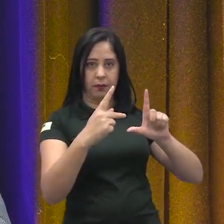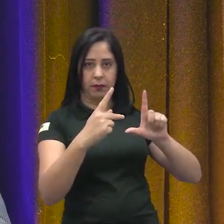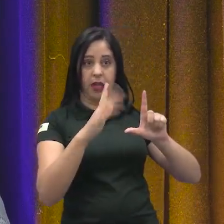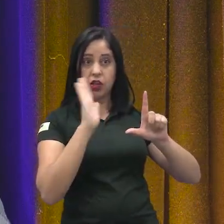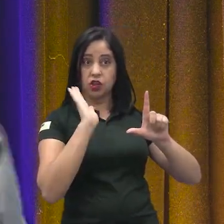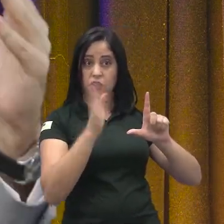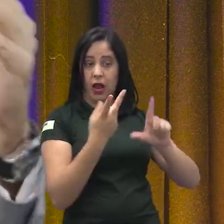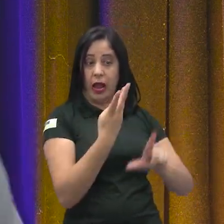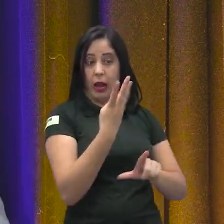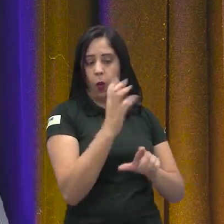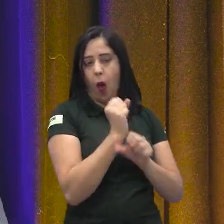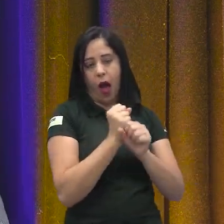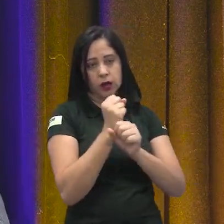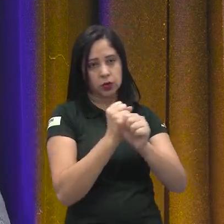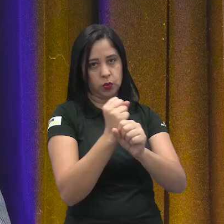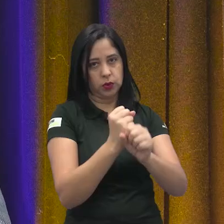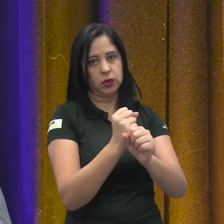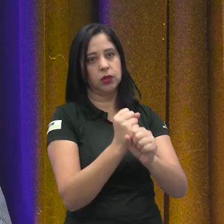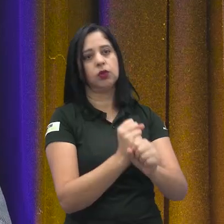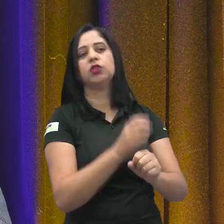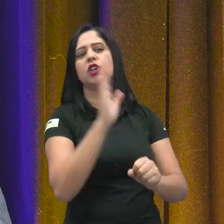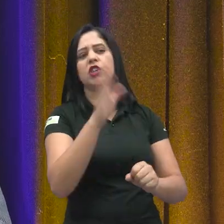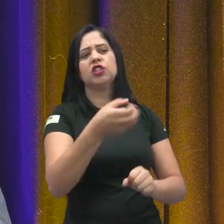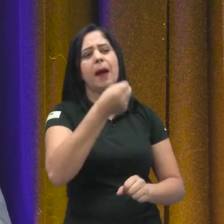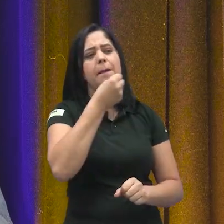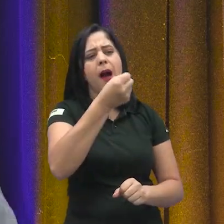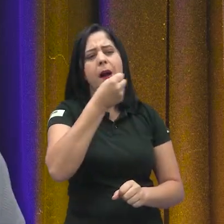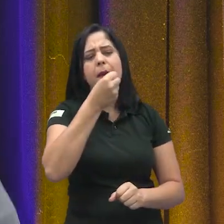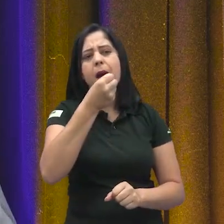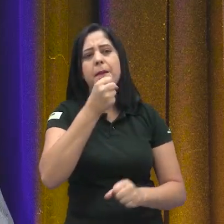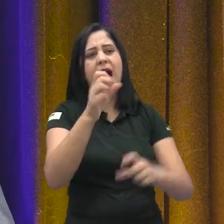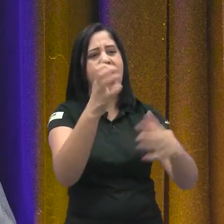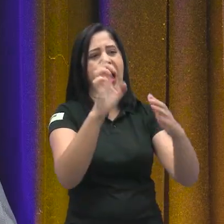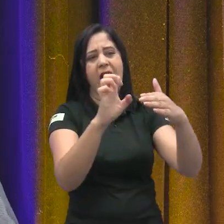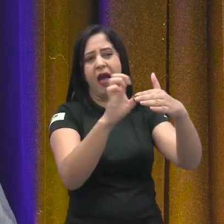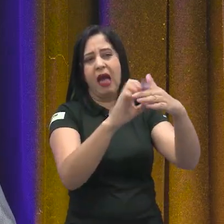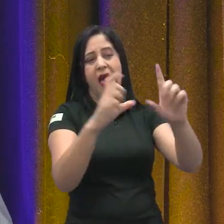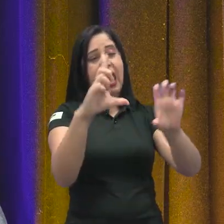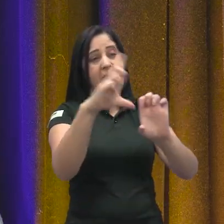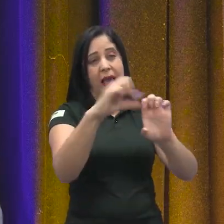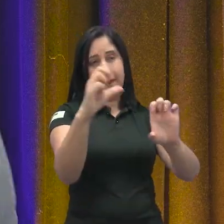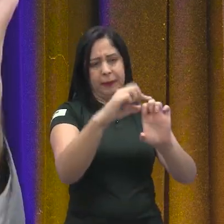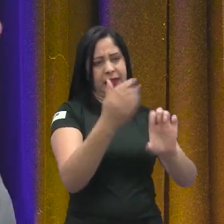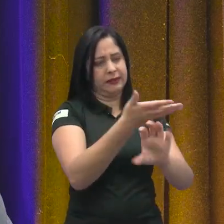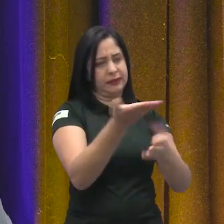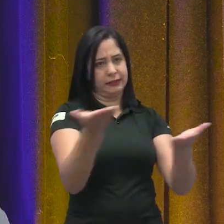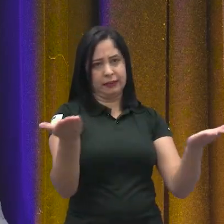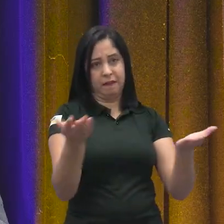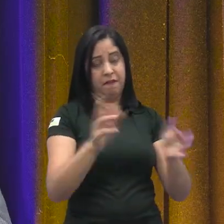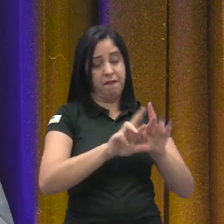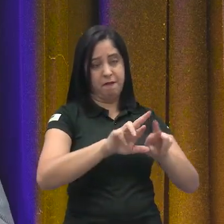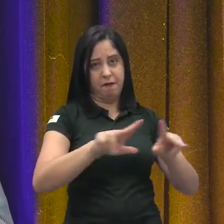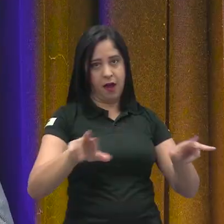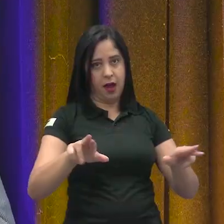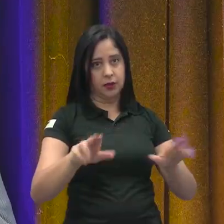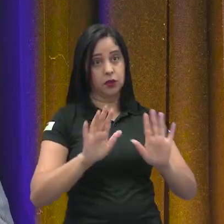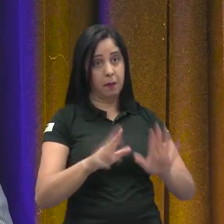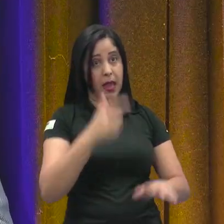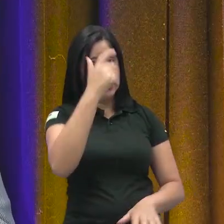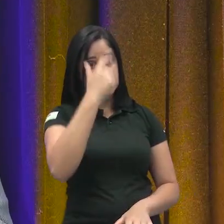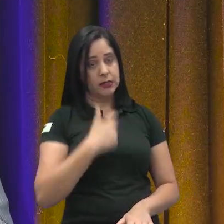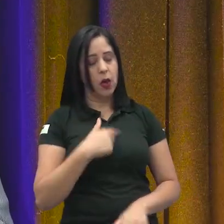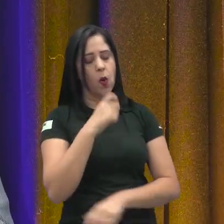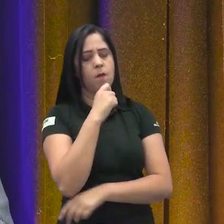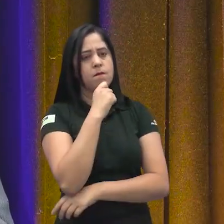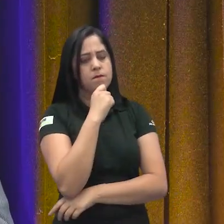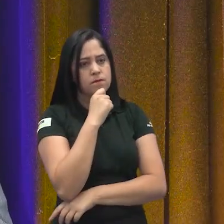com empresários diversos da região. E eu digo que eu sou o maior beneficiado disso, porque eu aprendi muito, principalmente a ter